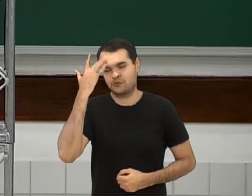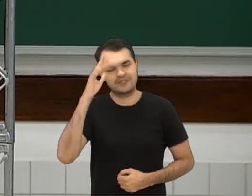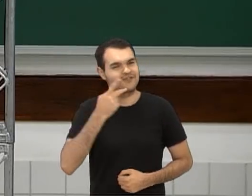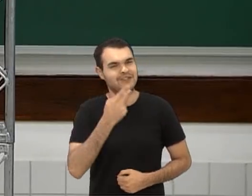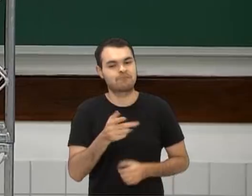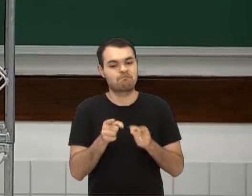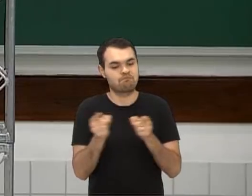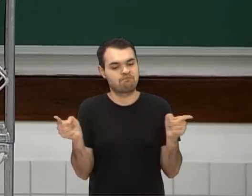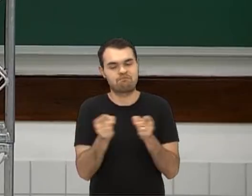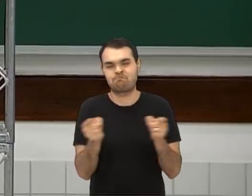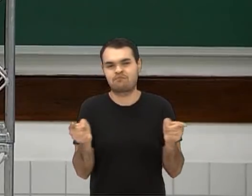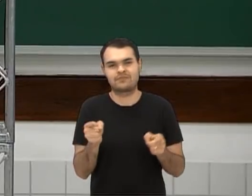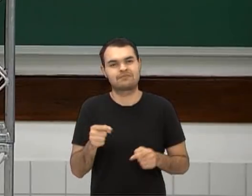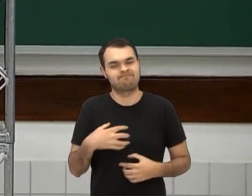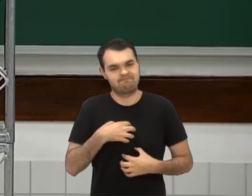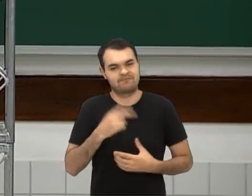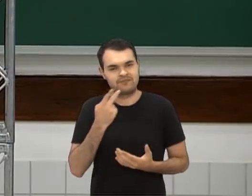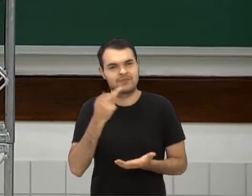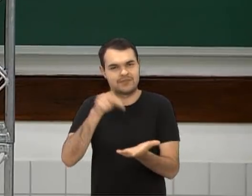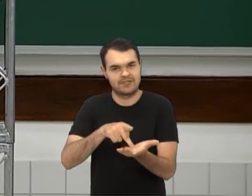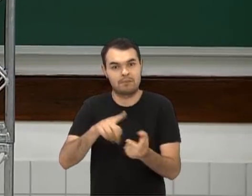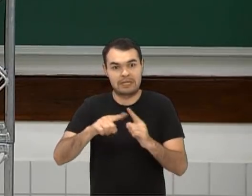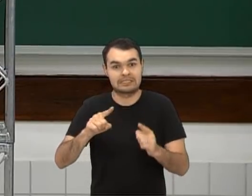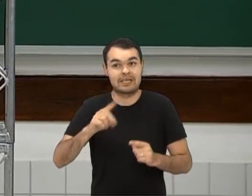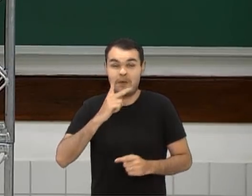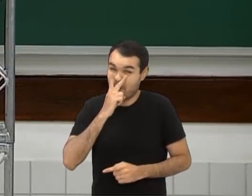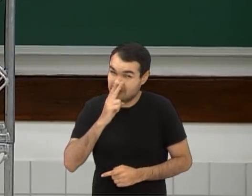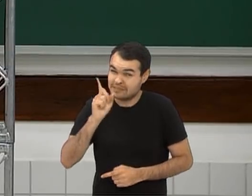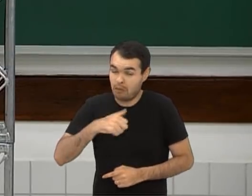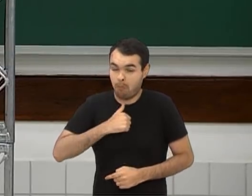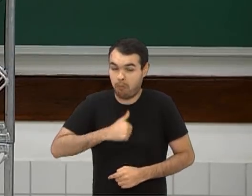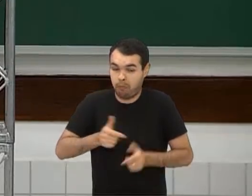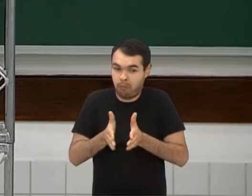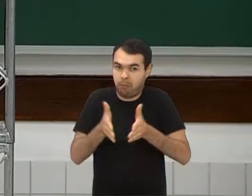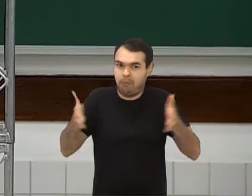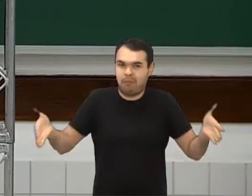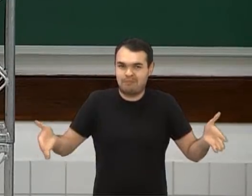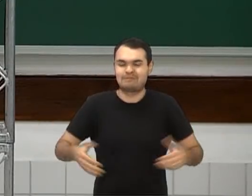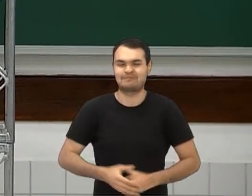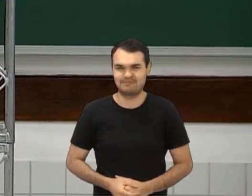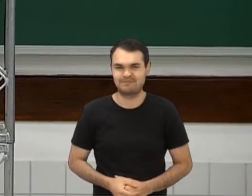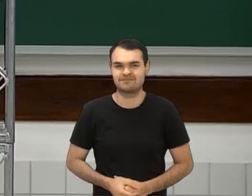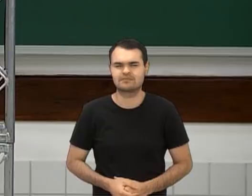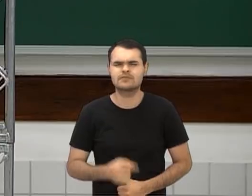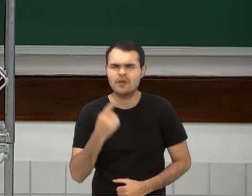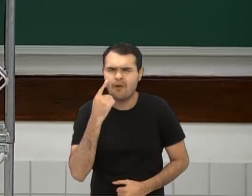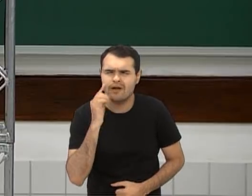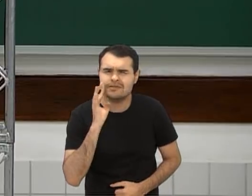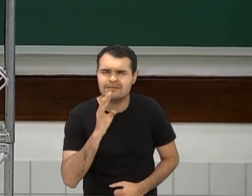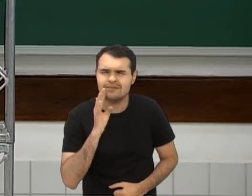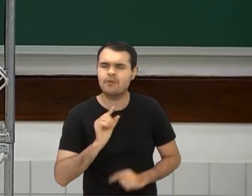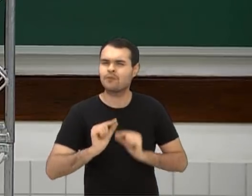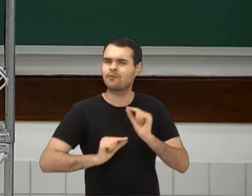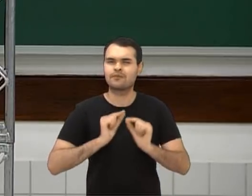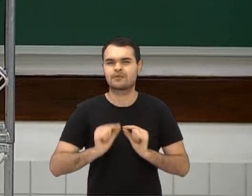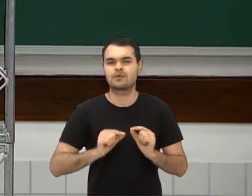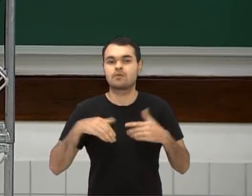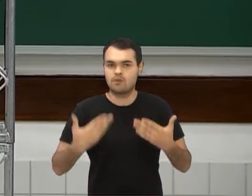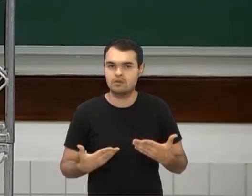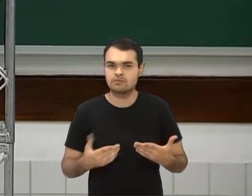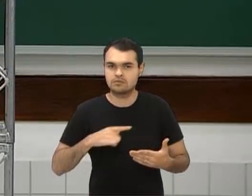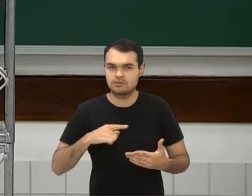clima agora? É isso que você vai tentar raciocinar. O que será que as algas unicelulares têm a ver com a baleia? Bom, vivem